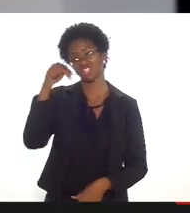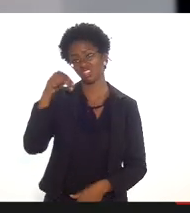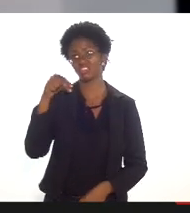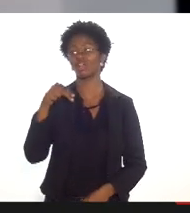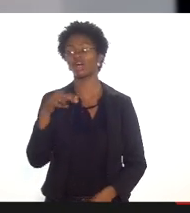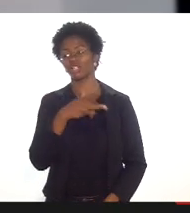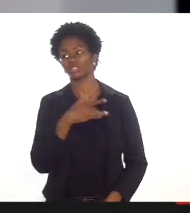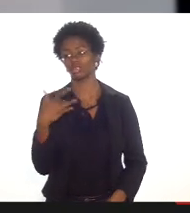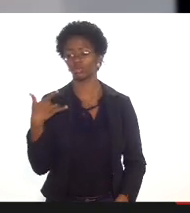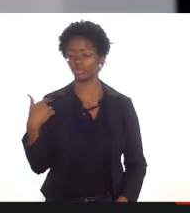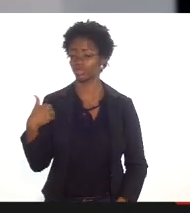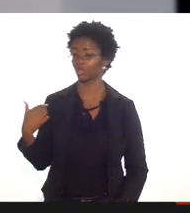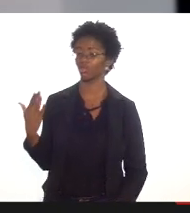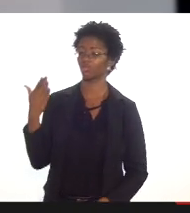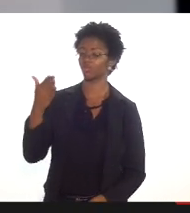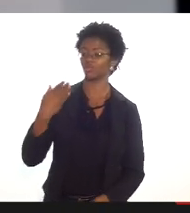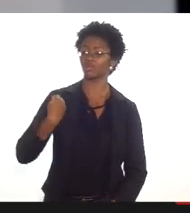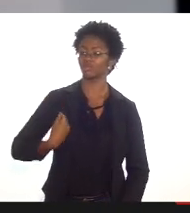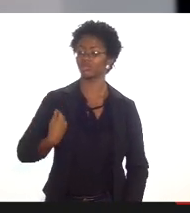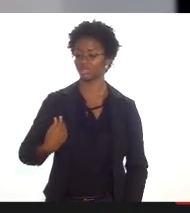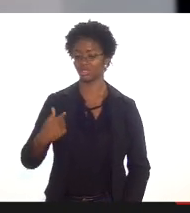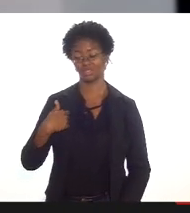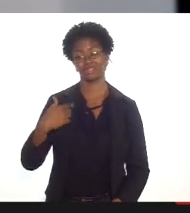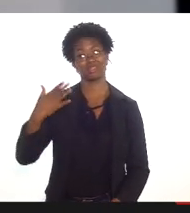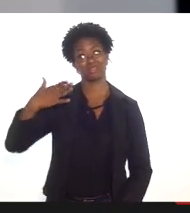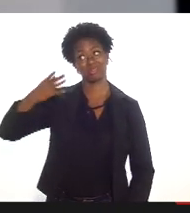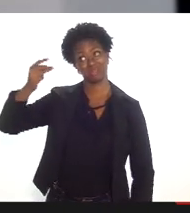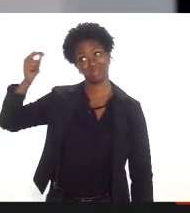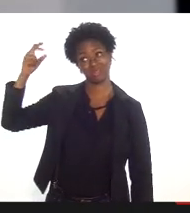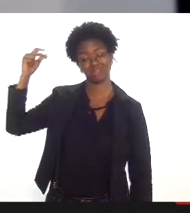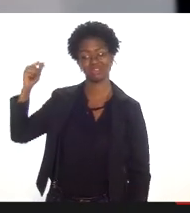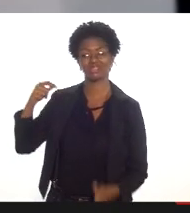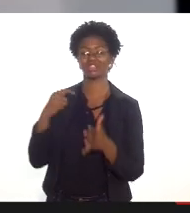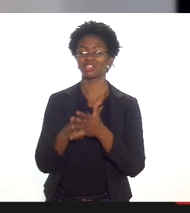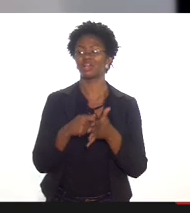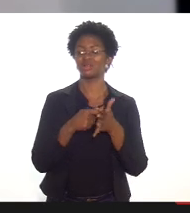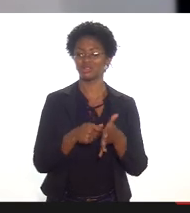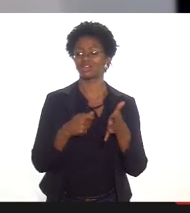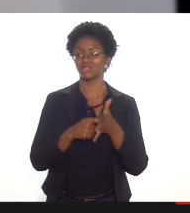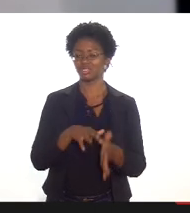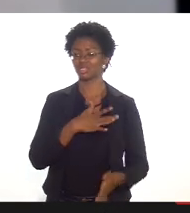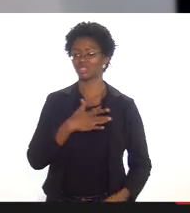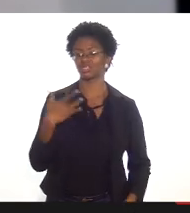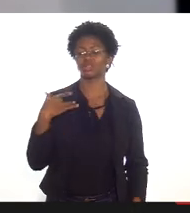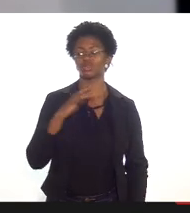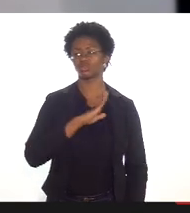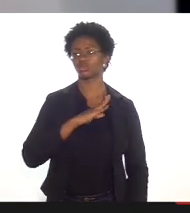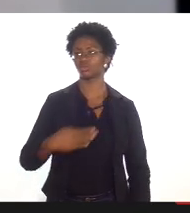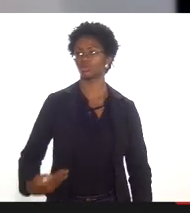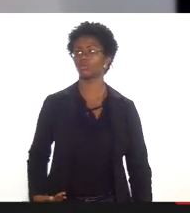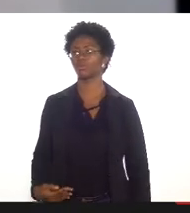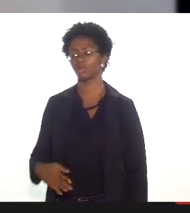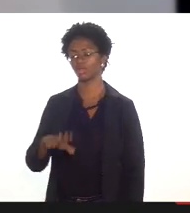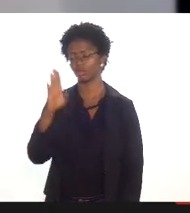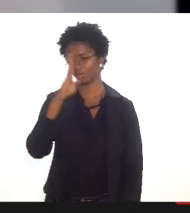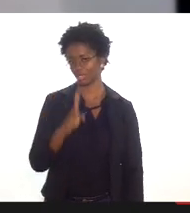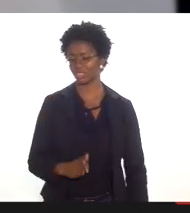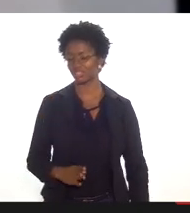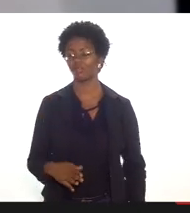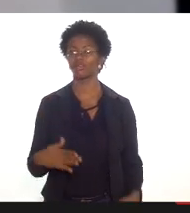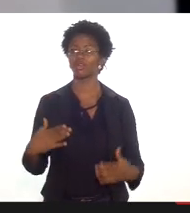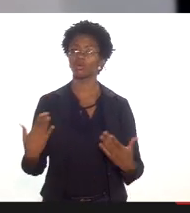8ª Conferência, sou das jurássicas aqui, da luta da saúde pública brasileira, né? Quando nós imprimimos isso